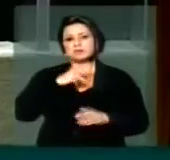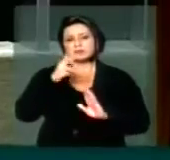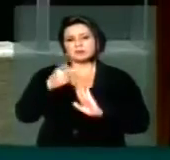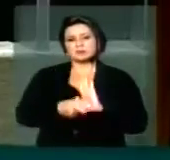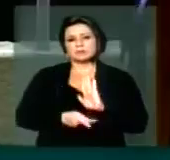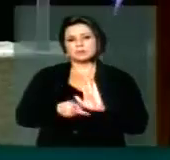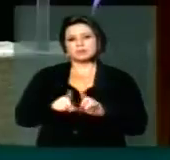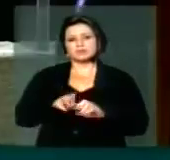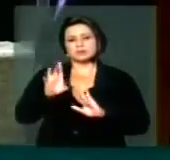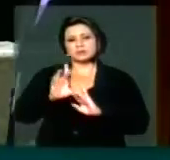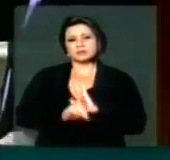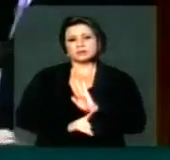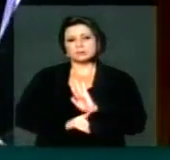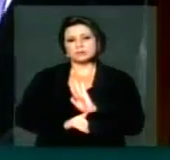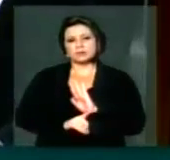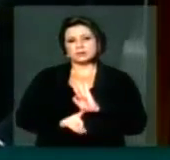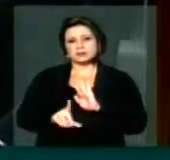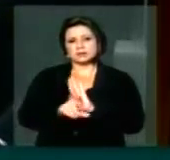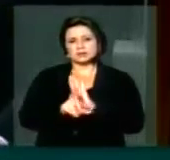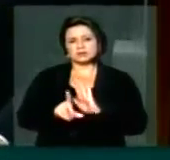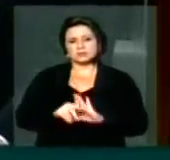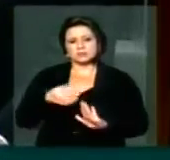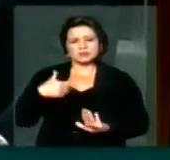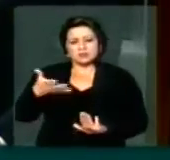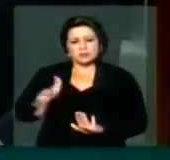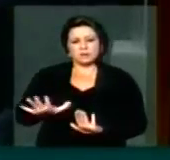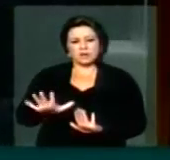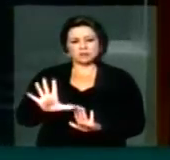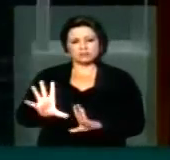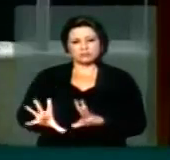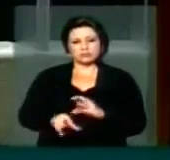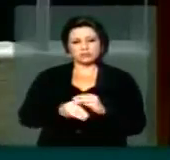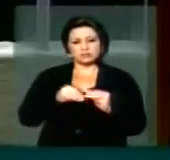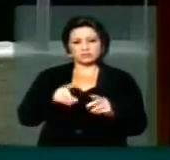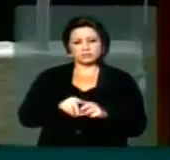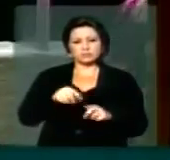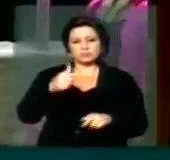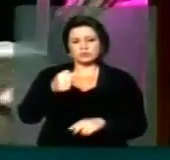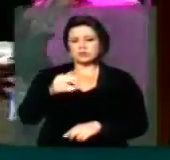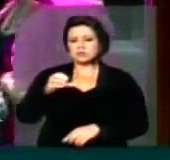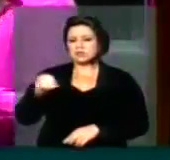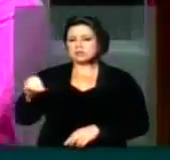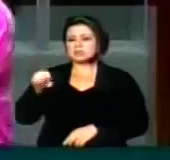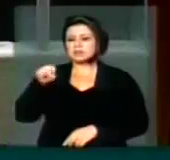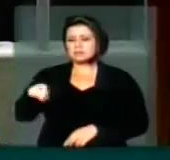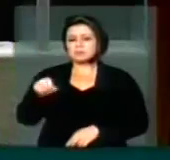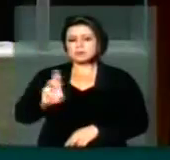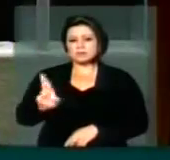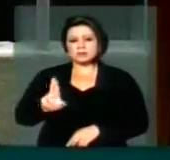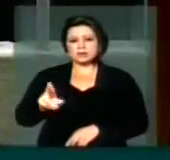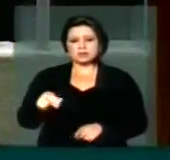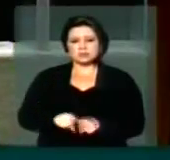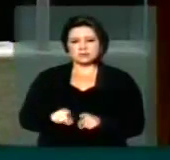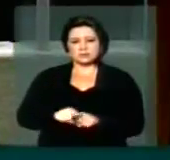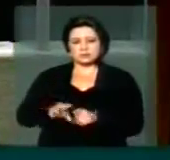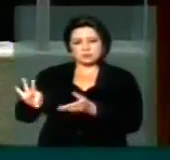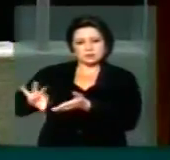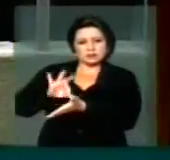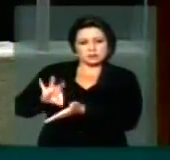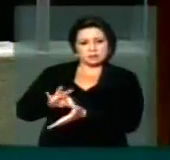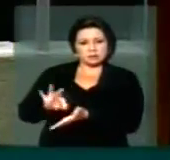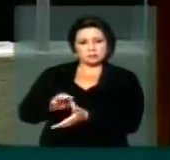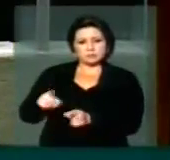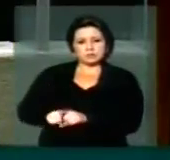do projeto de decreto legislativo. Nós abrimos mãos de 700 mil reais. Cada um que assine